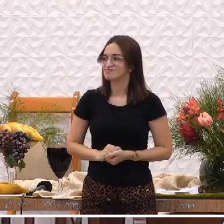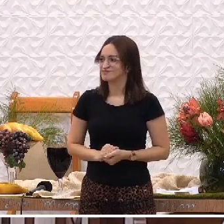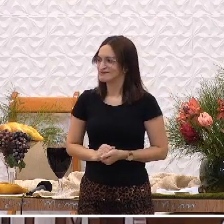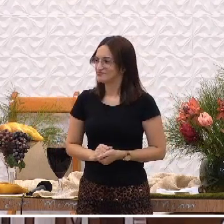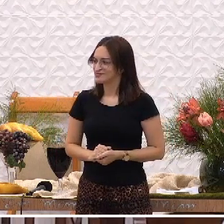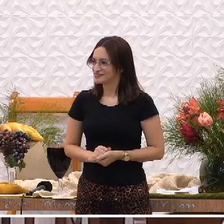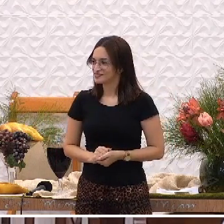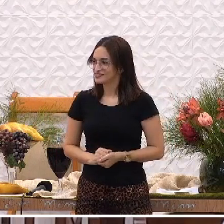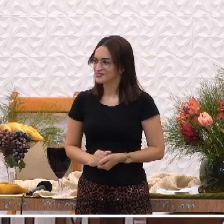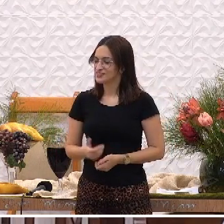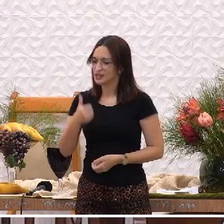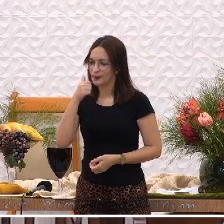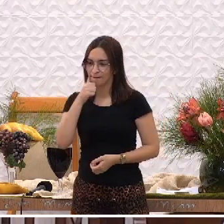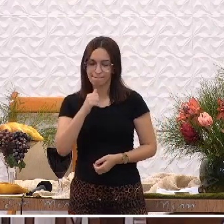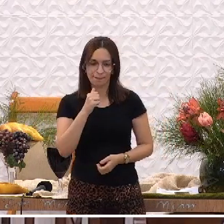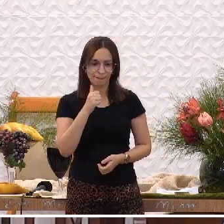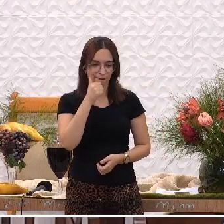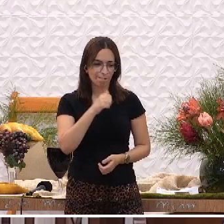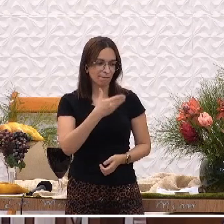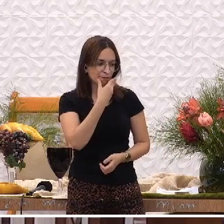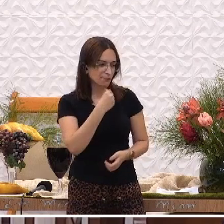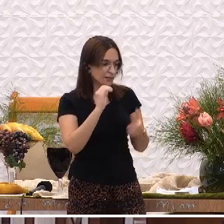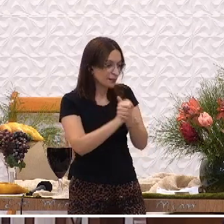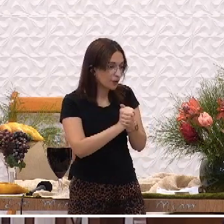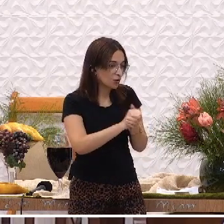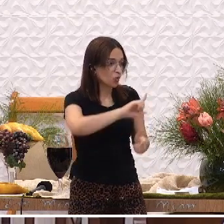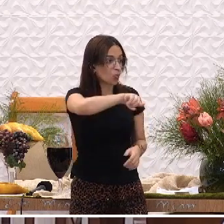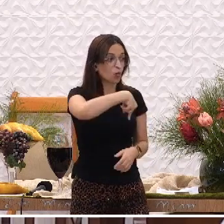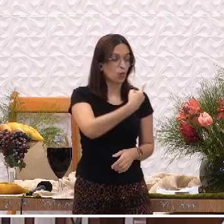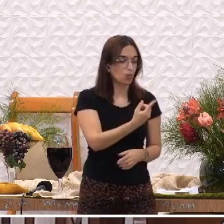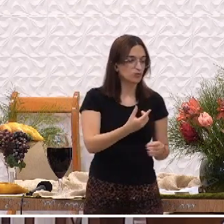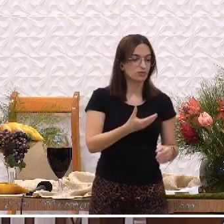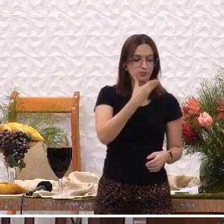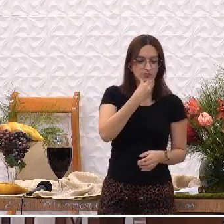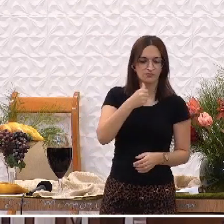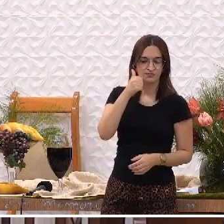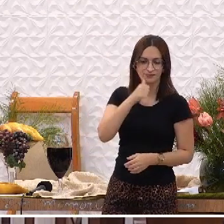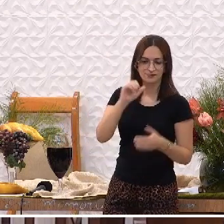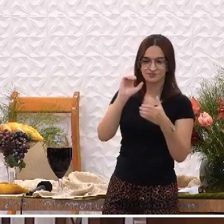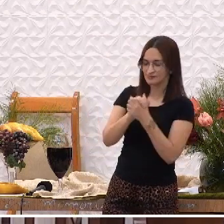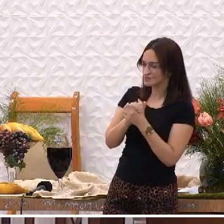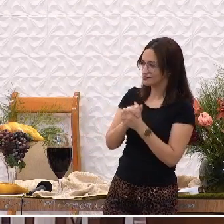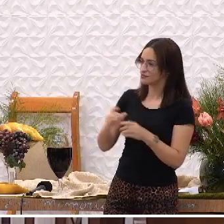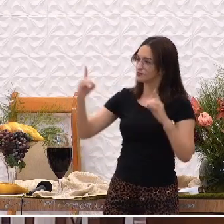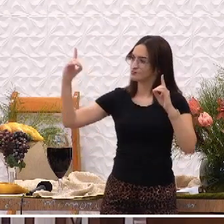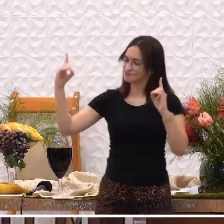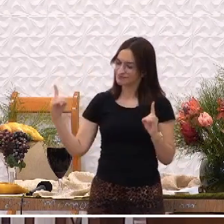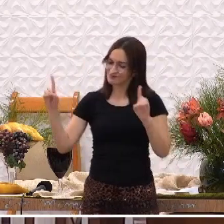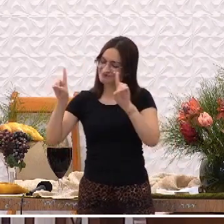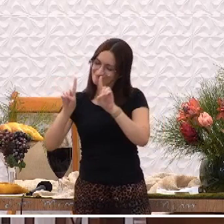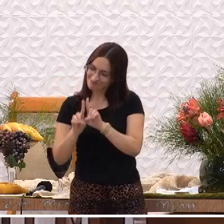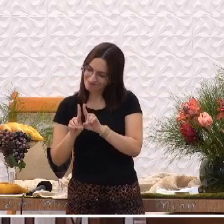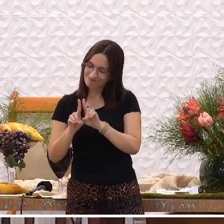com outro casal também mais velho. E outra coisa que a gente queria também falar é sobre isso. Vocês podem procurar,